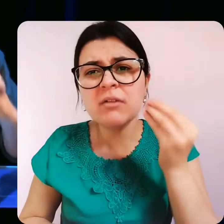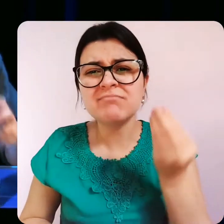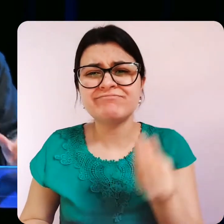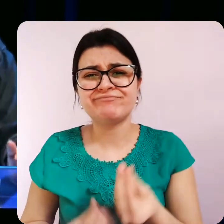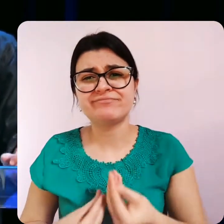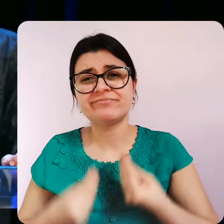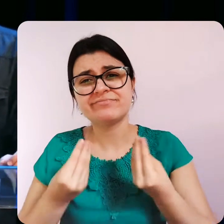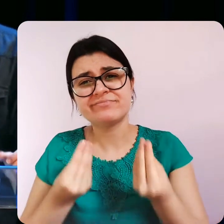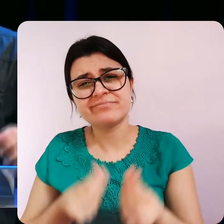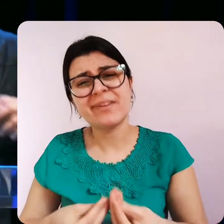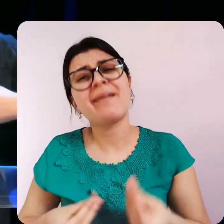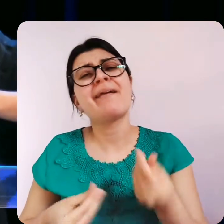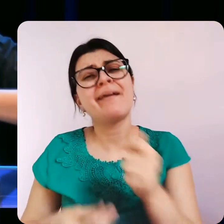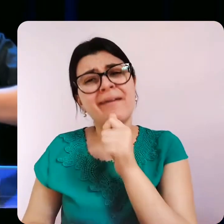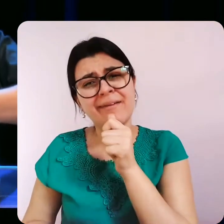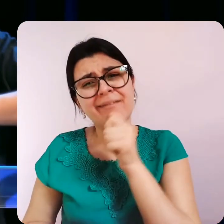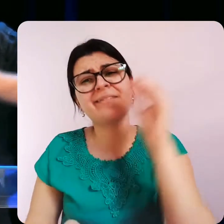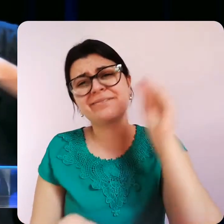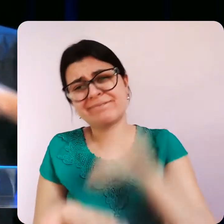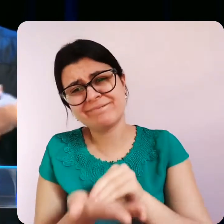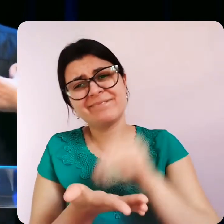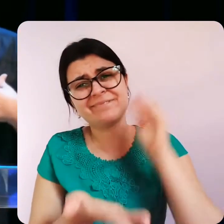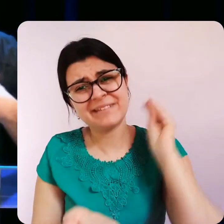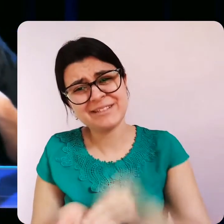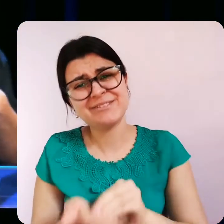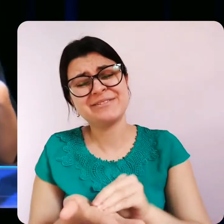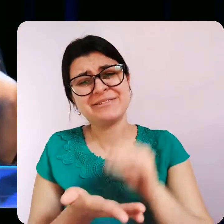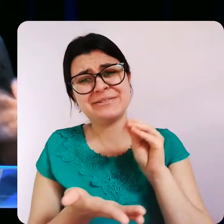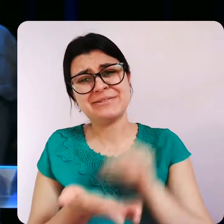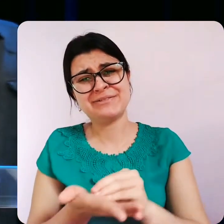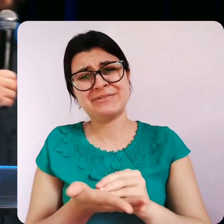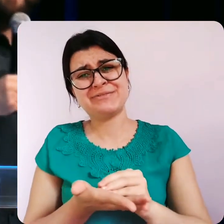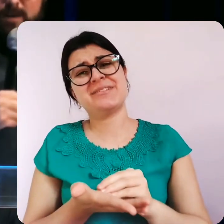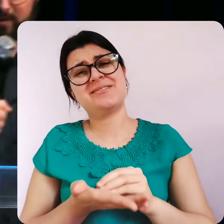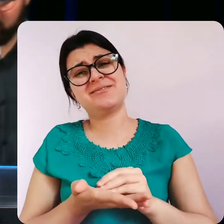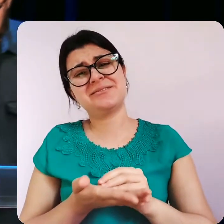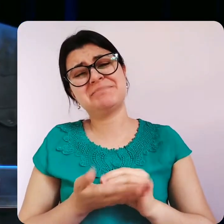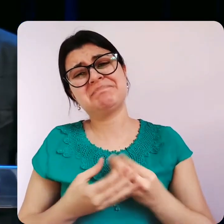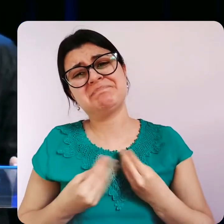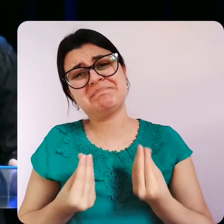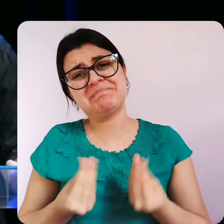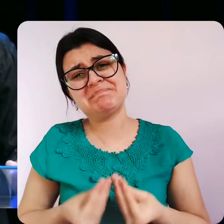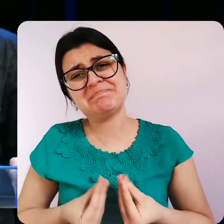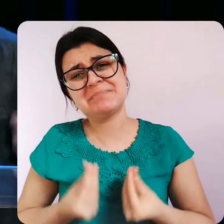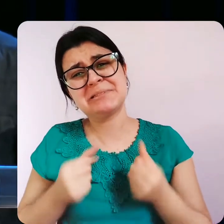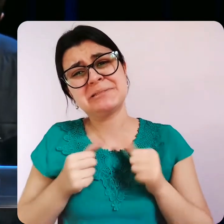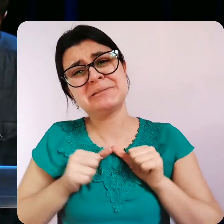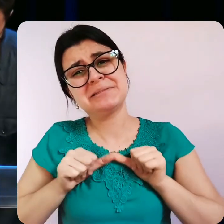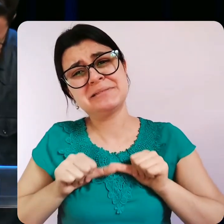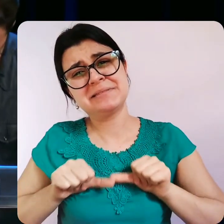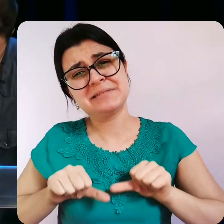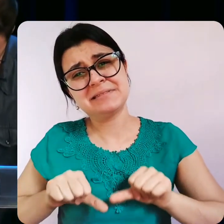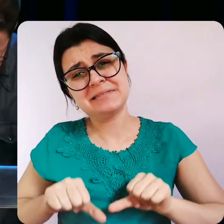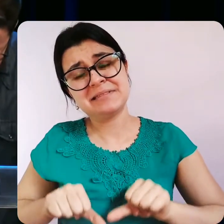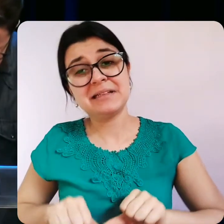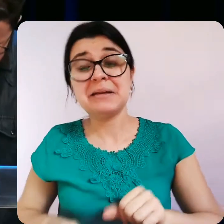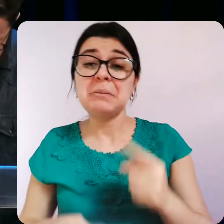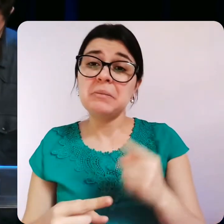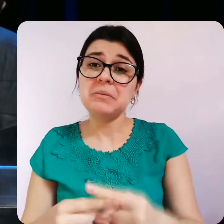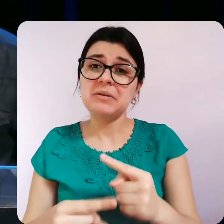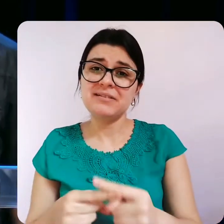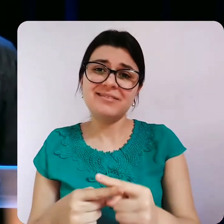vida está capengando. Todos nós temos um sentimento dentro do nosso coração que eu deveria viver uma vida que eu não consigo viver, porque nós somos